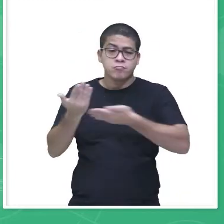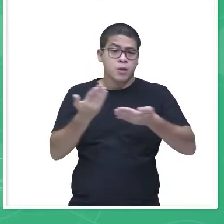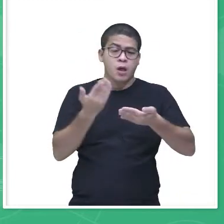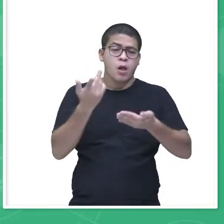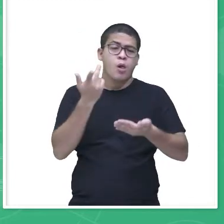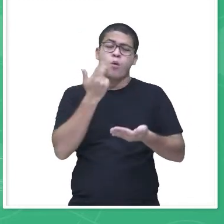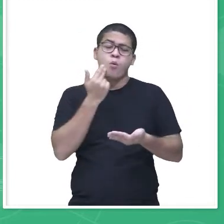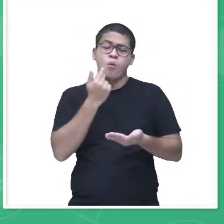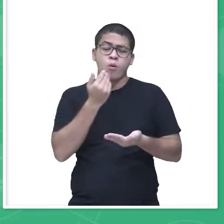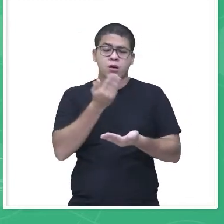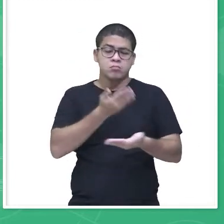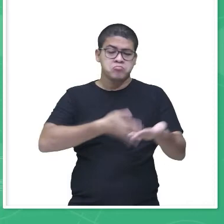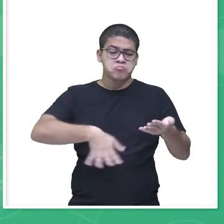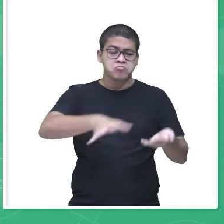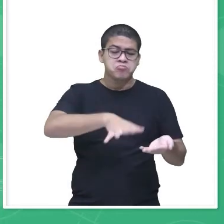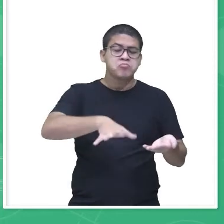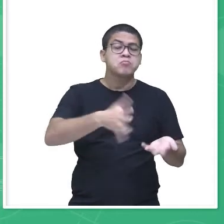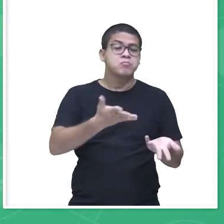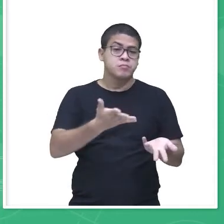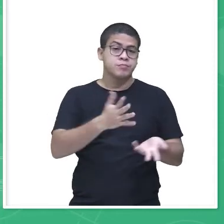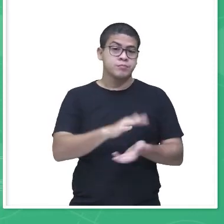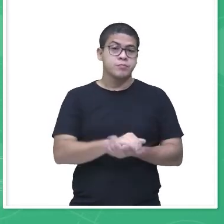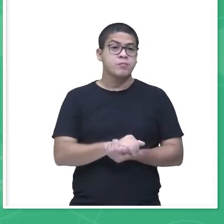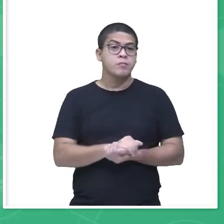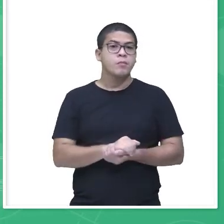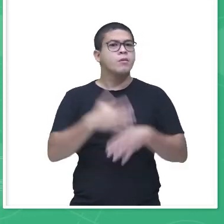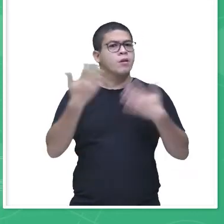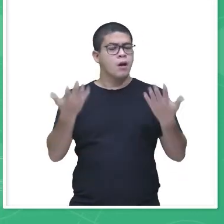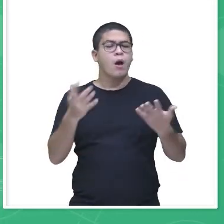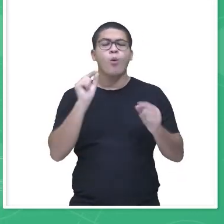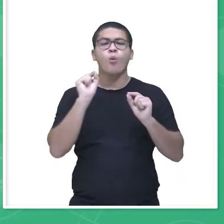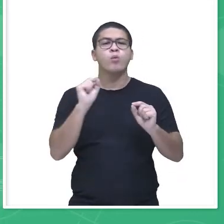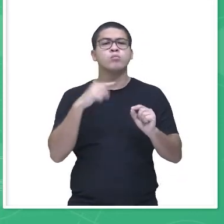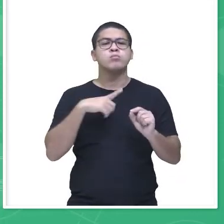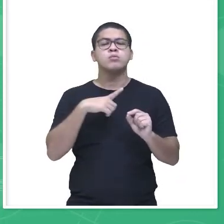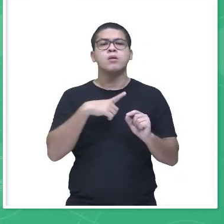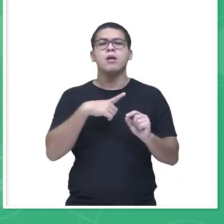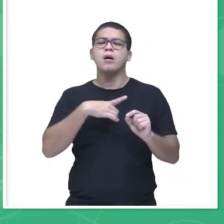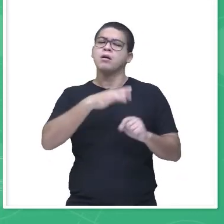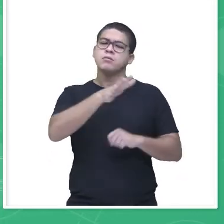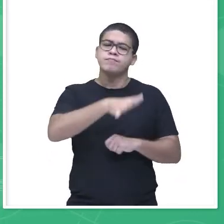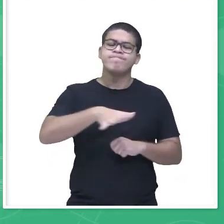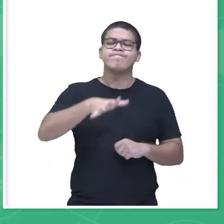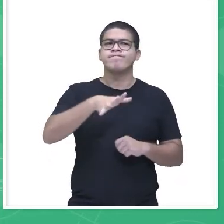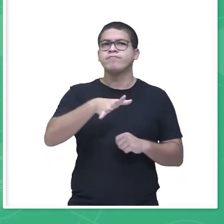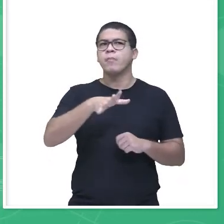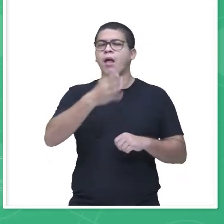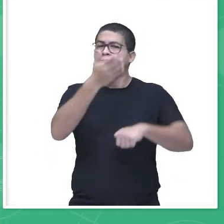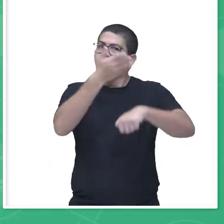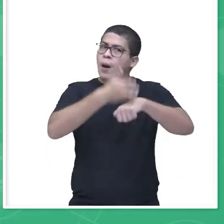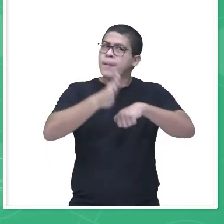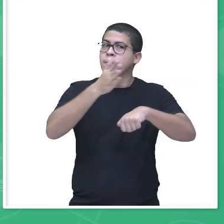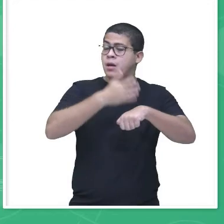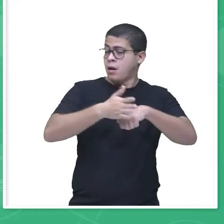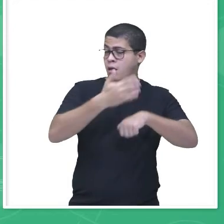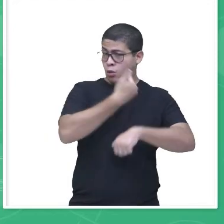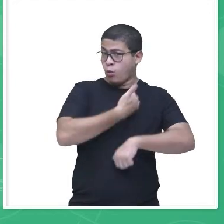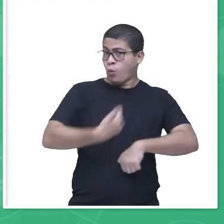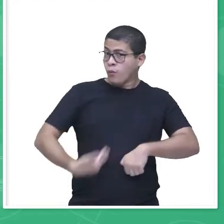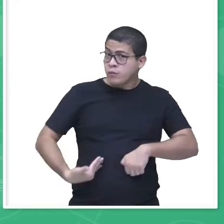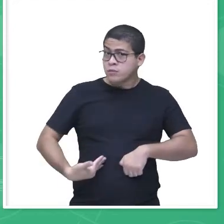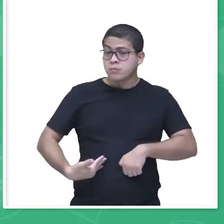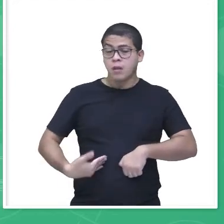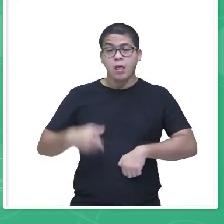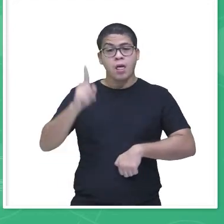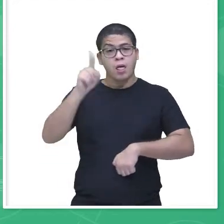Então, essa parte da higiene coletiva ela tem muito mais a ver com as práticas governamentais, né? Com